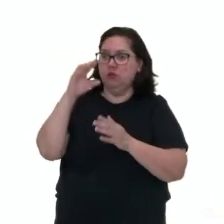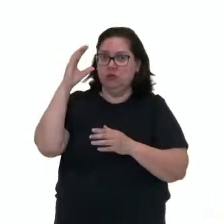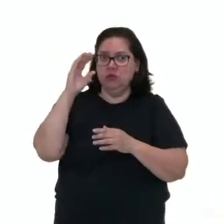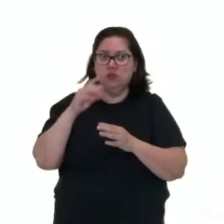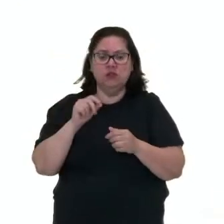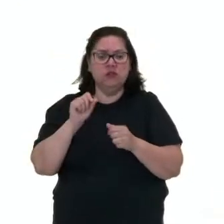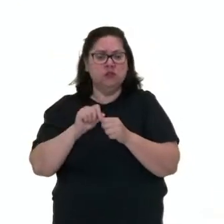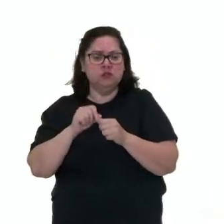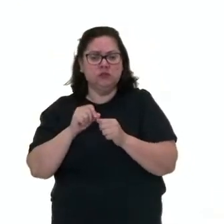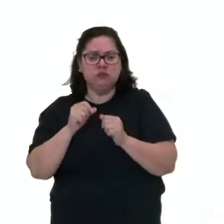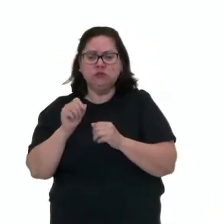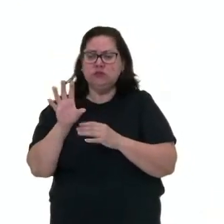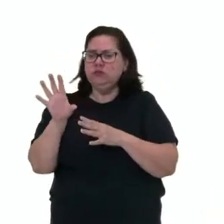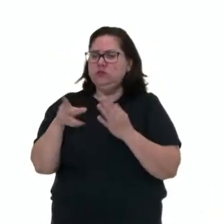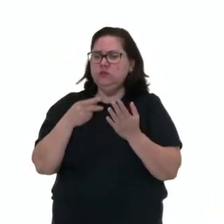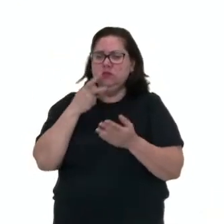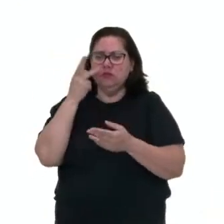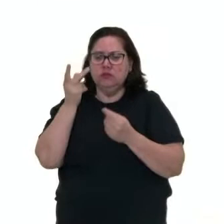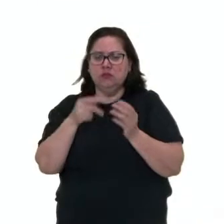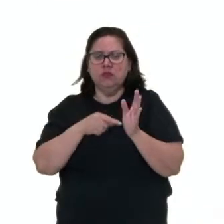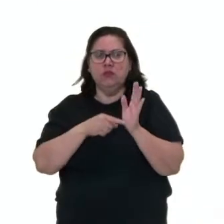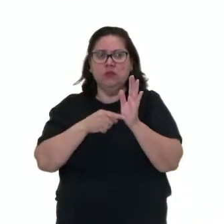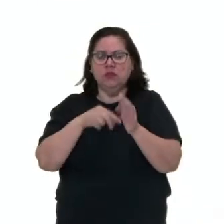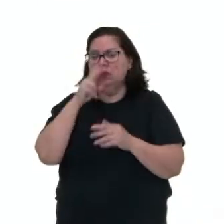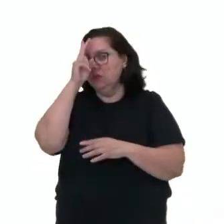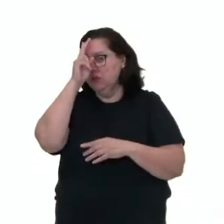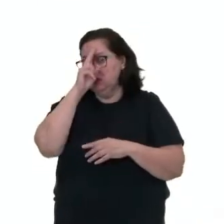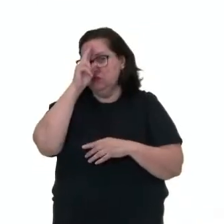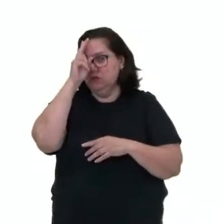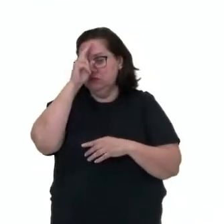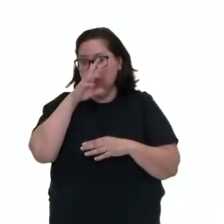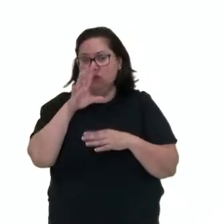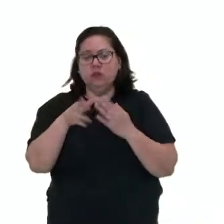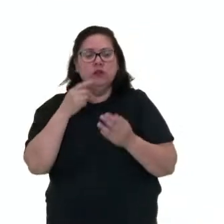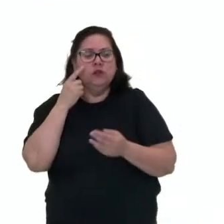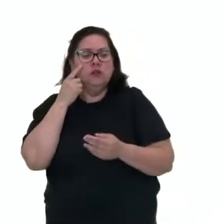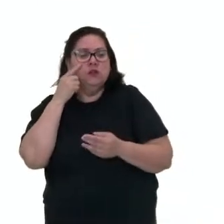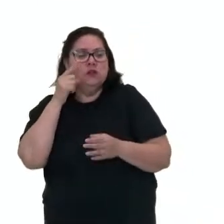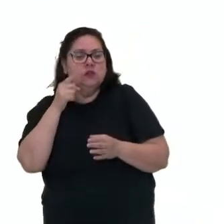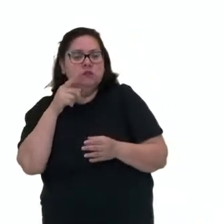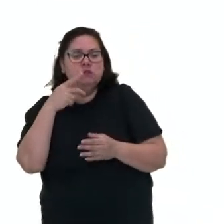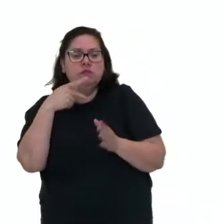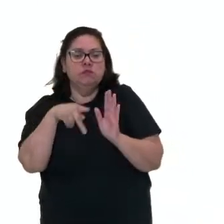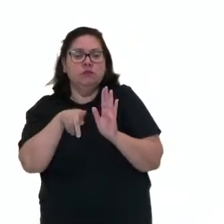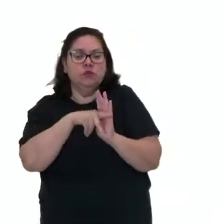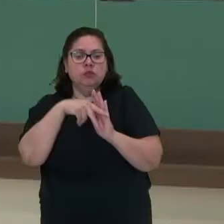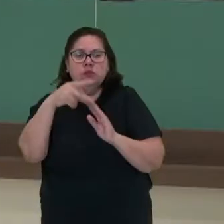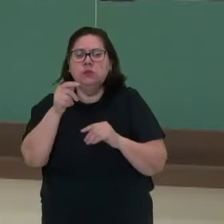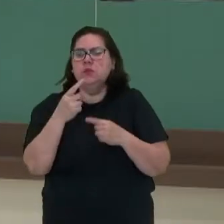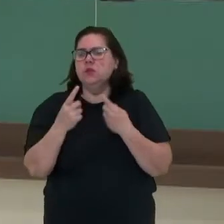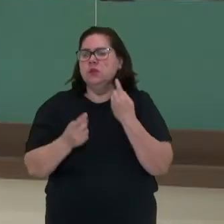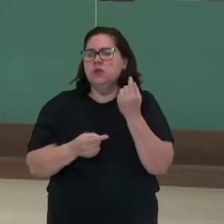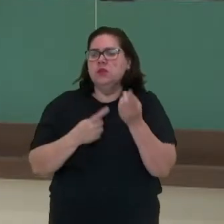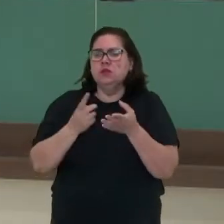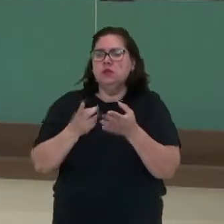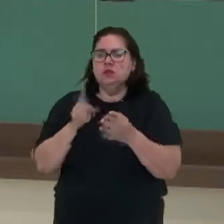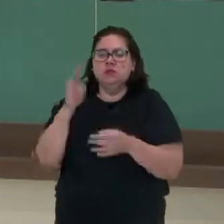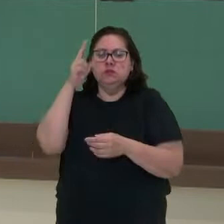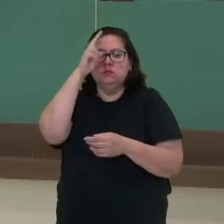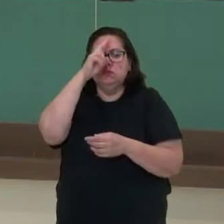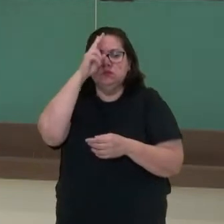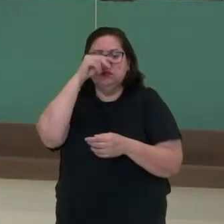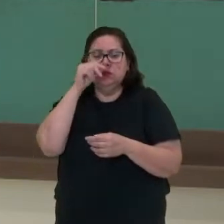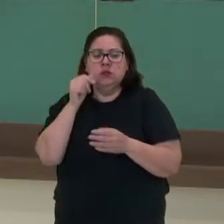Então ele faz essa abordagem, ele mostrando a história pela visão dele Por que não uma história mostrando o